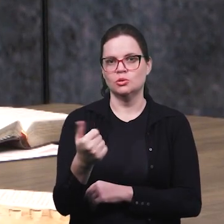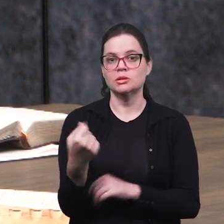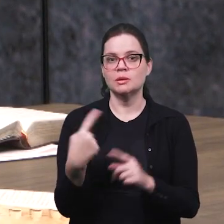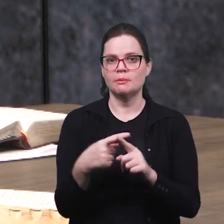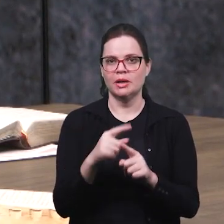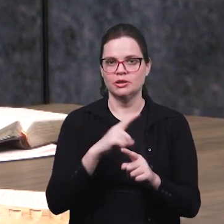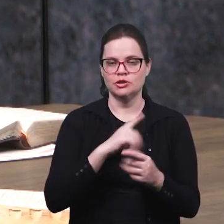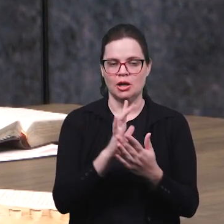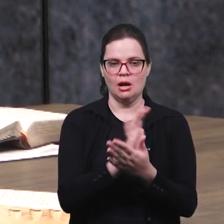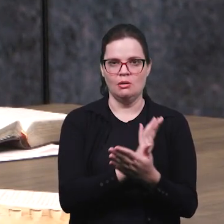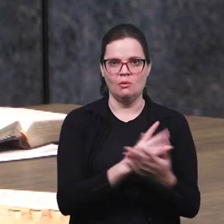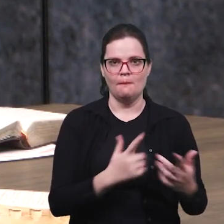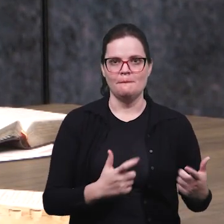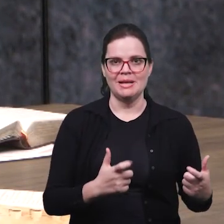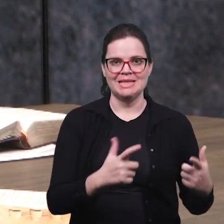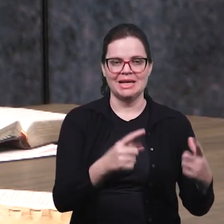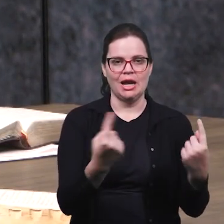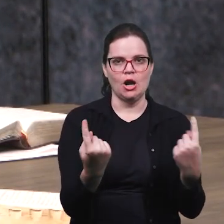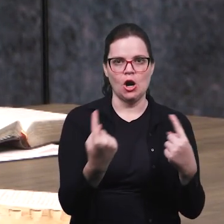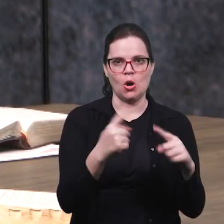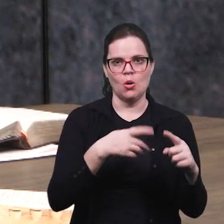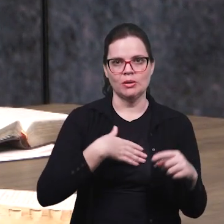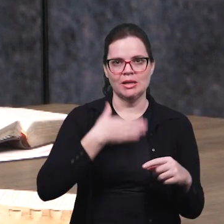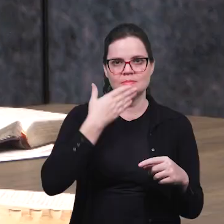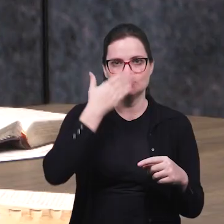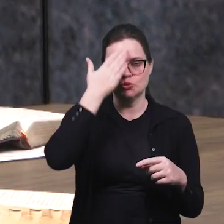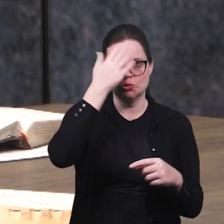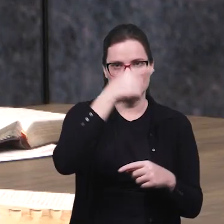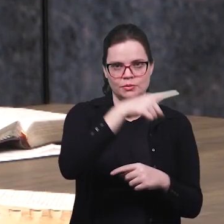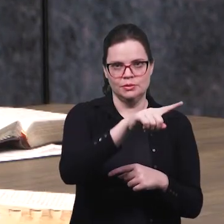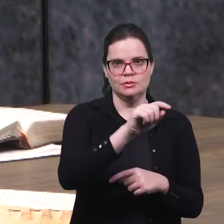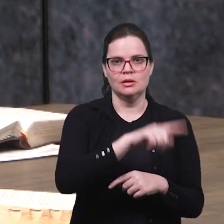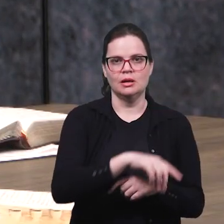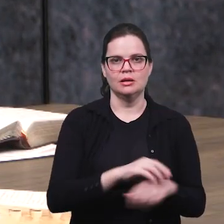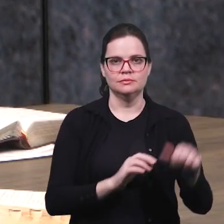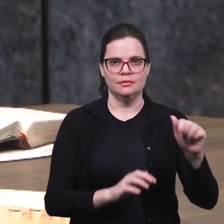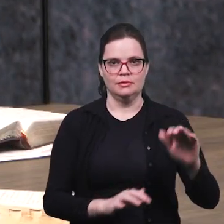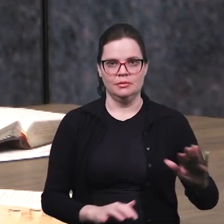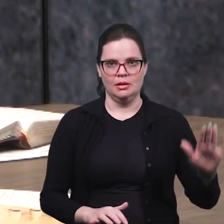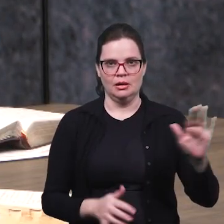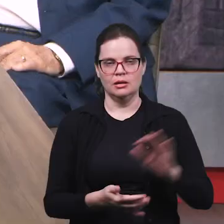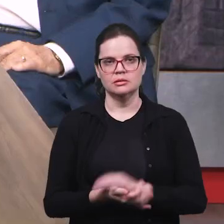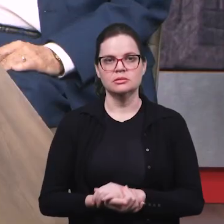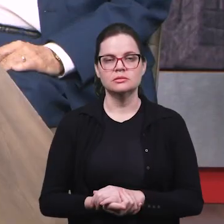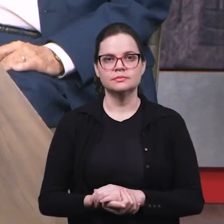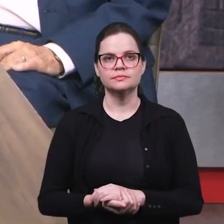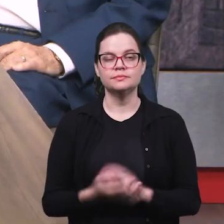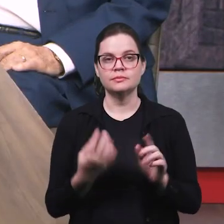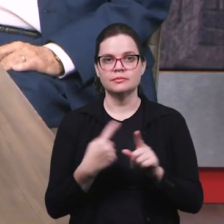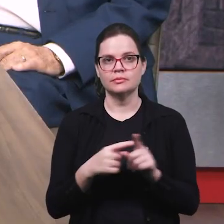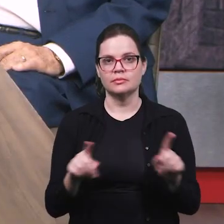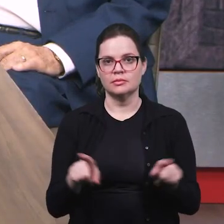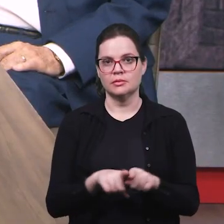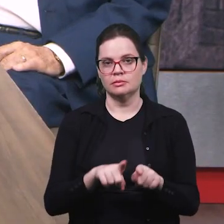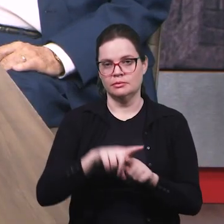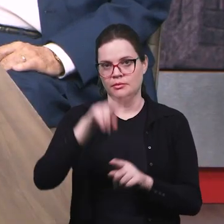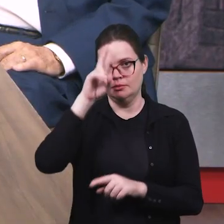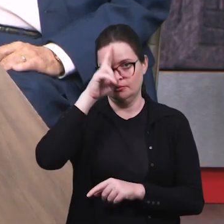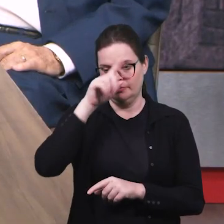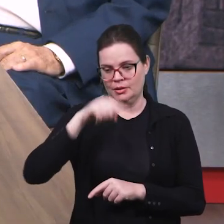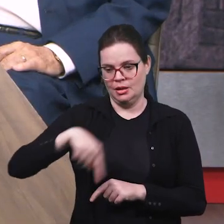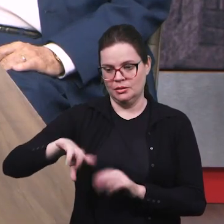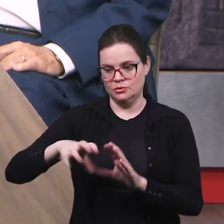lutar contra os muçulmanos lá no Oriente. E ainda falando sobre as ordens monásticas... Lembrando que os valdenses,